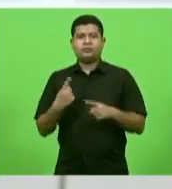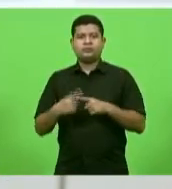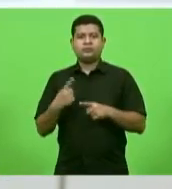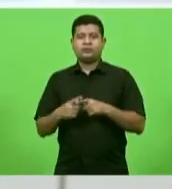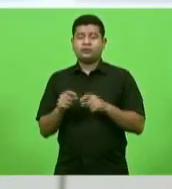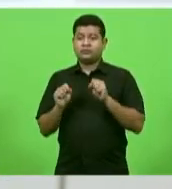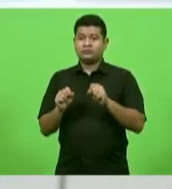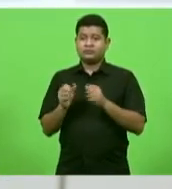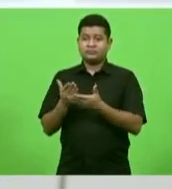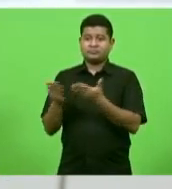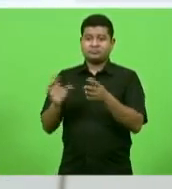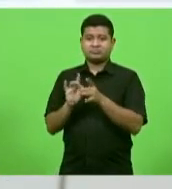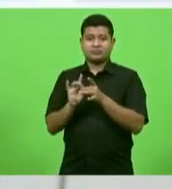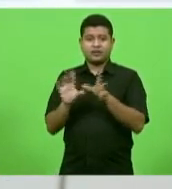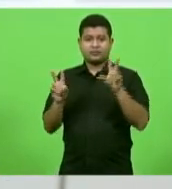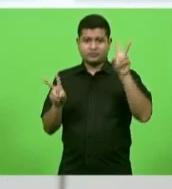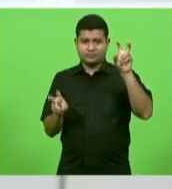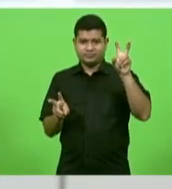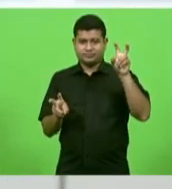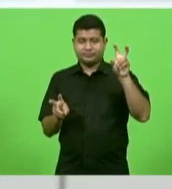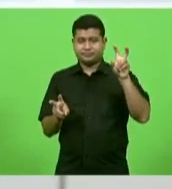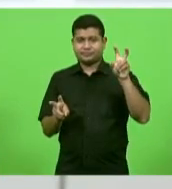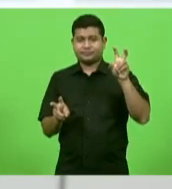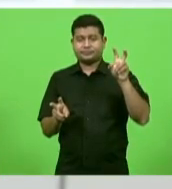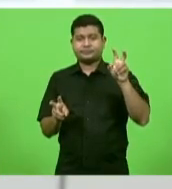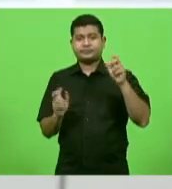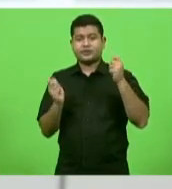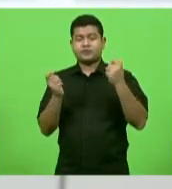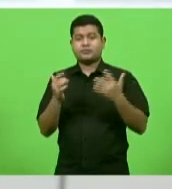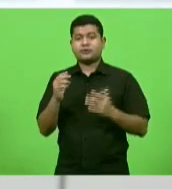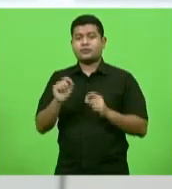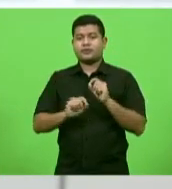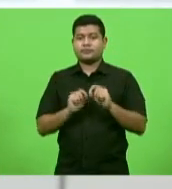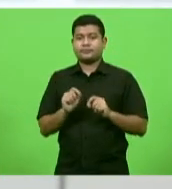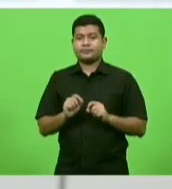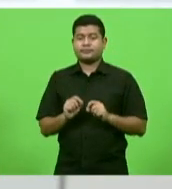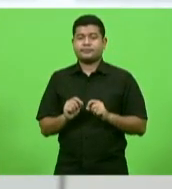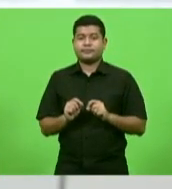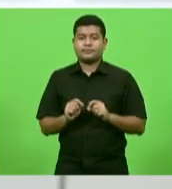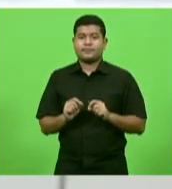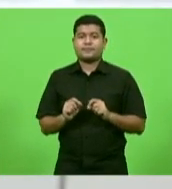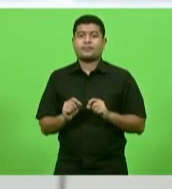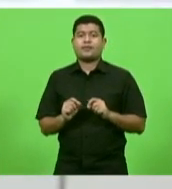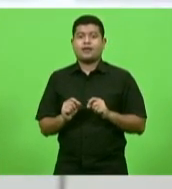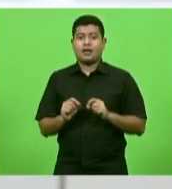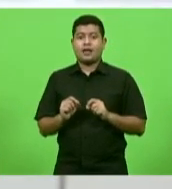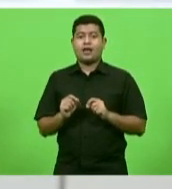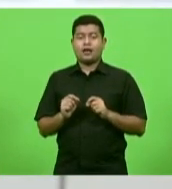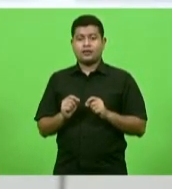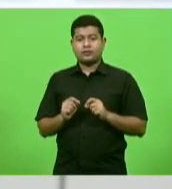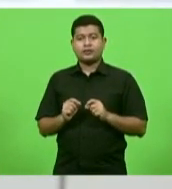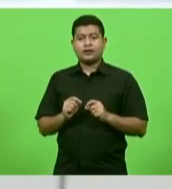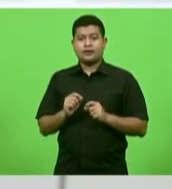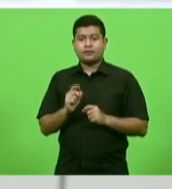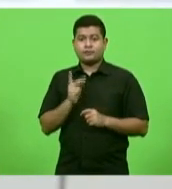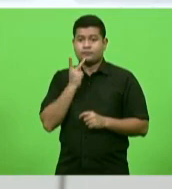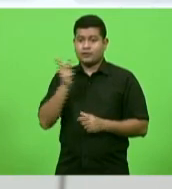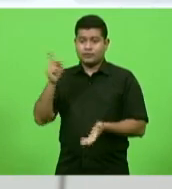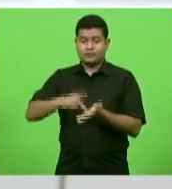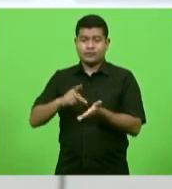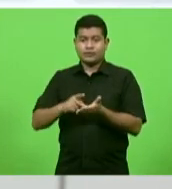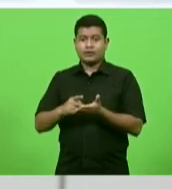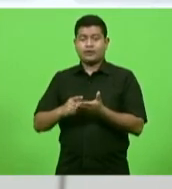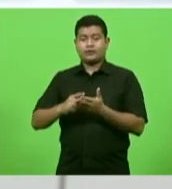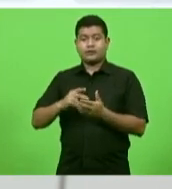deixado "de se tornar efetiva a responsabilidade de seus